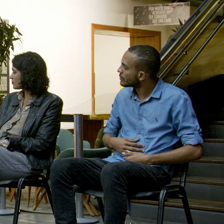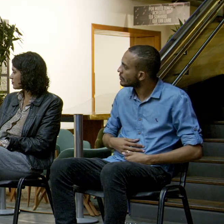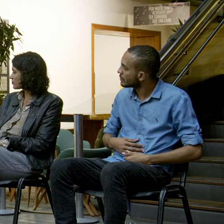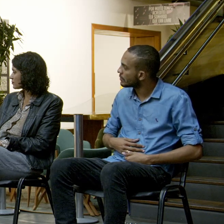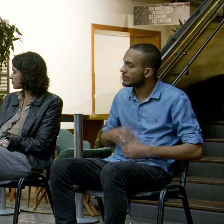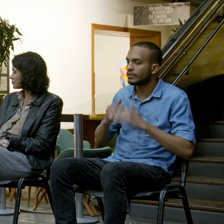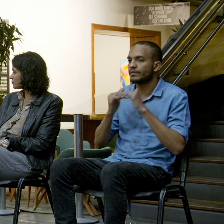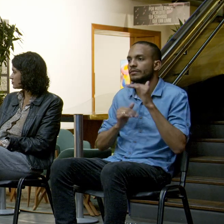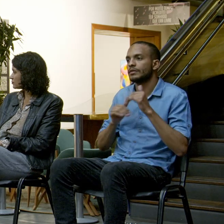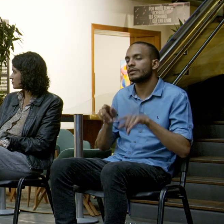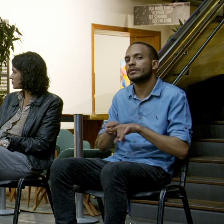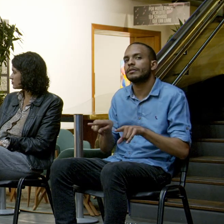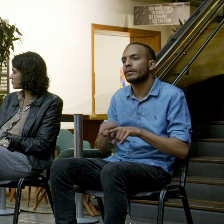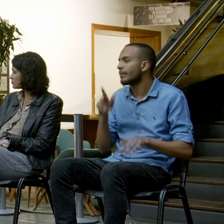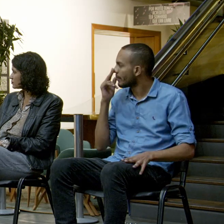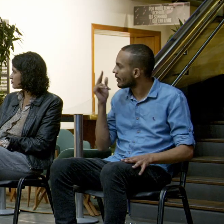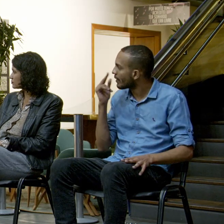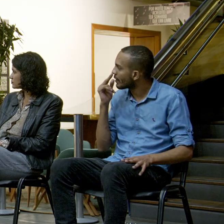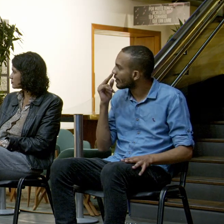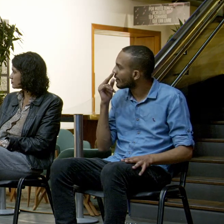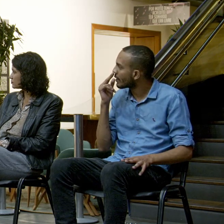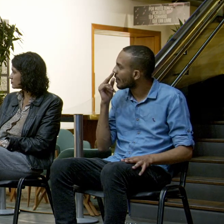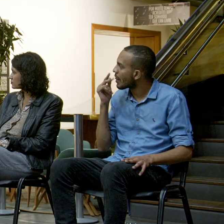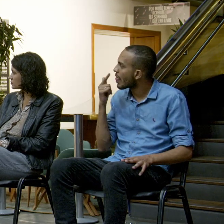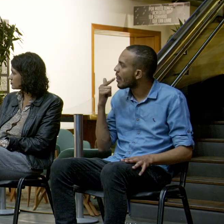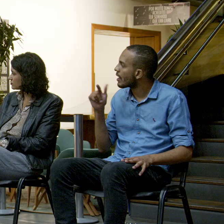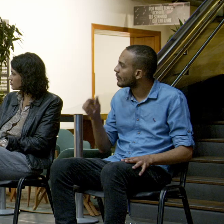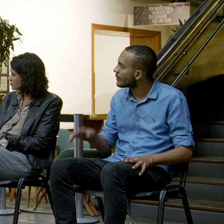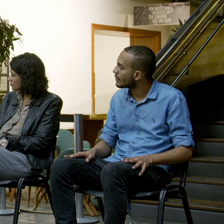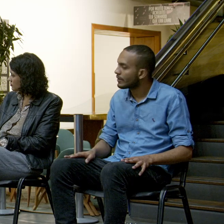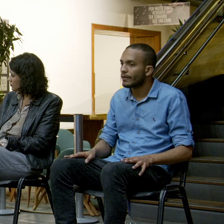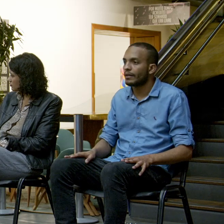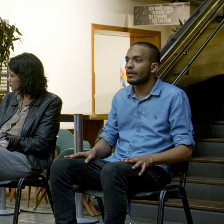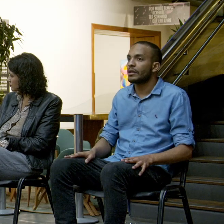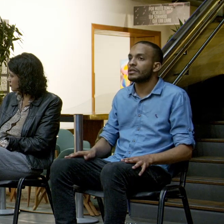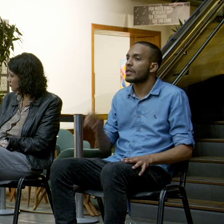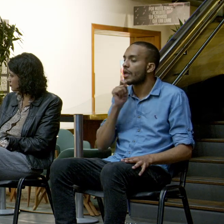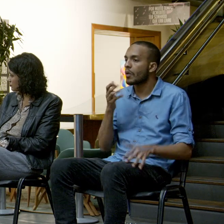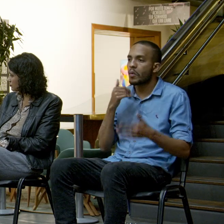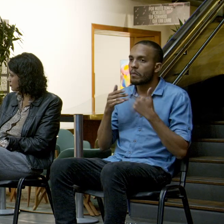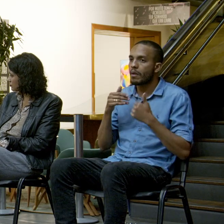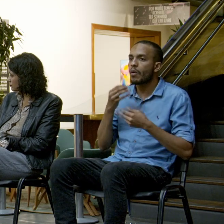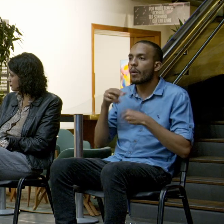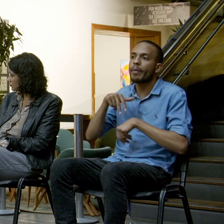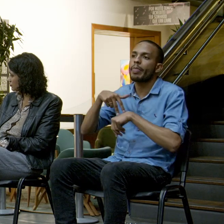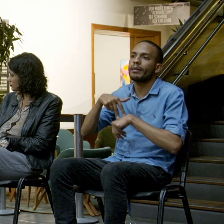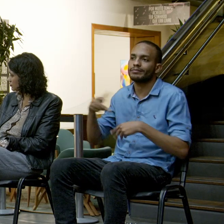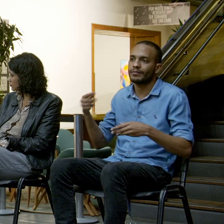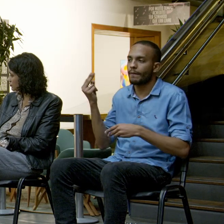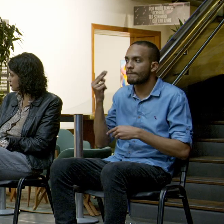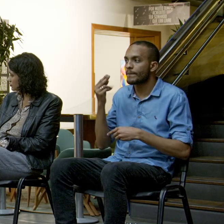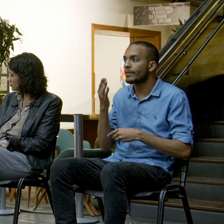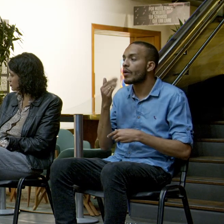pedaços, né, eles são preenchidos como se fossem linguiça. Saco vazio não para em pé, como se diz. E o alimento é a